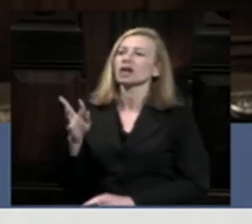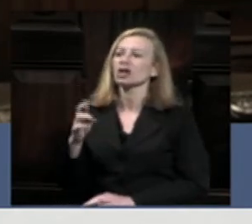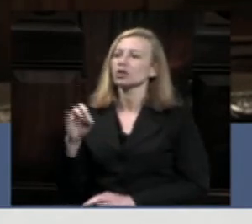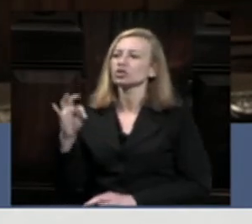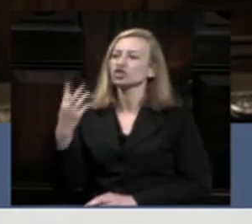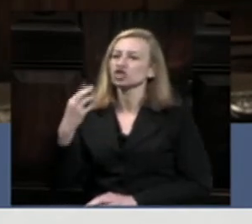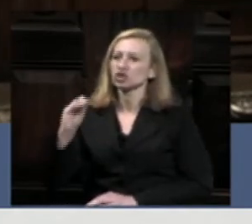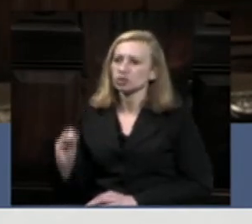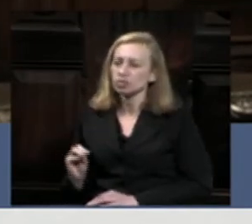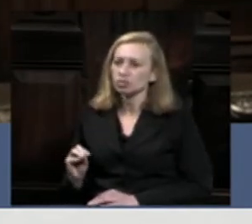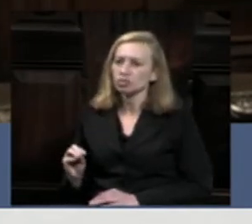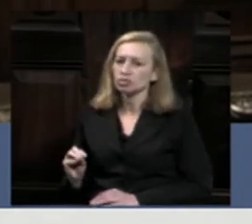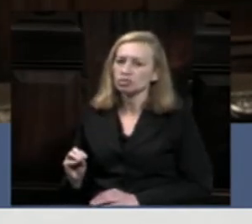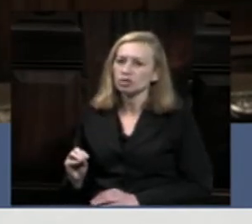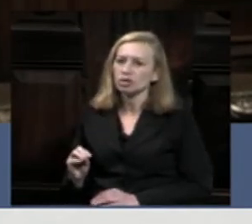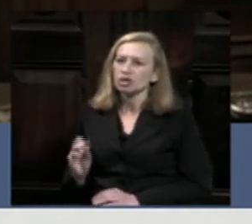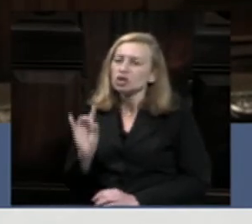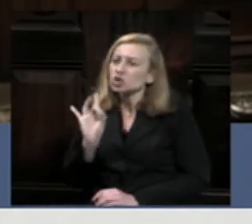como lobo solitário,